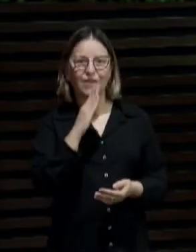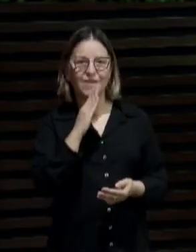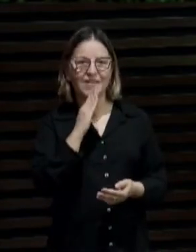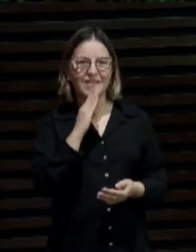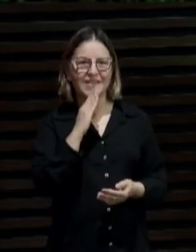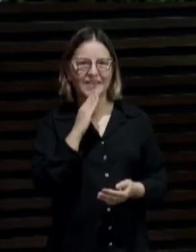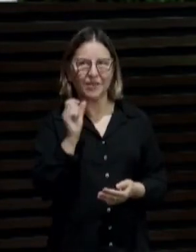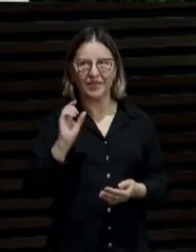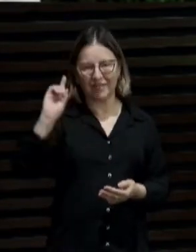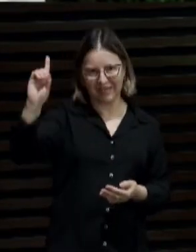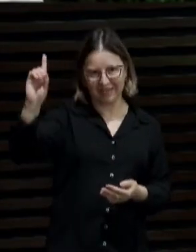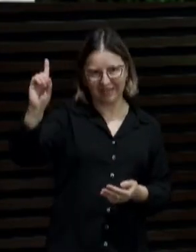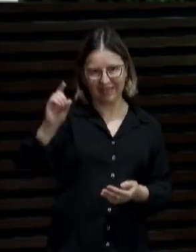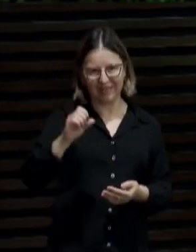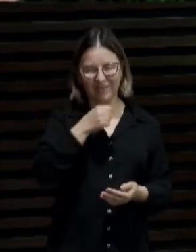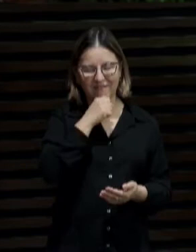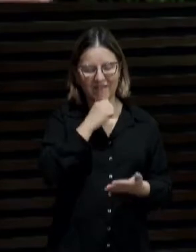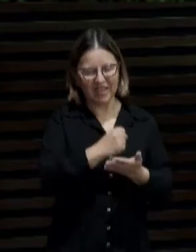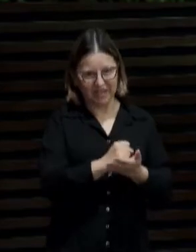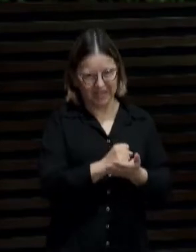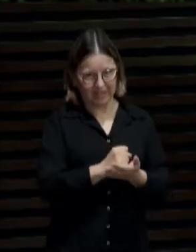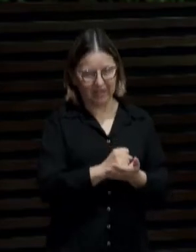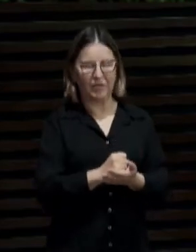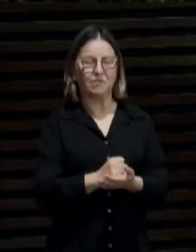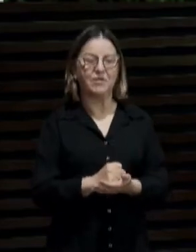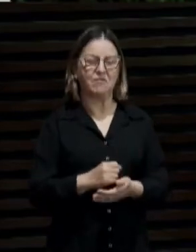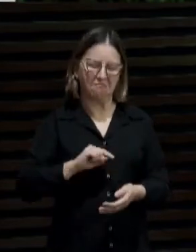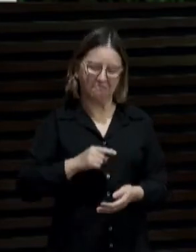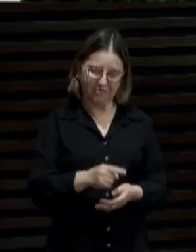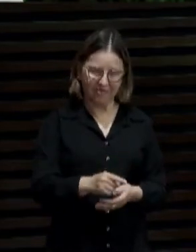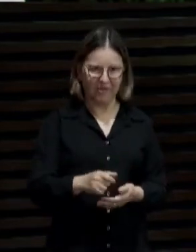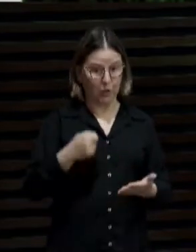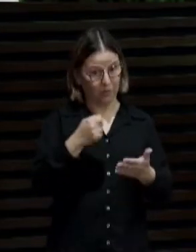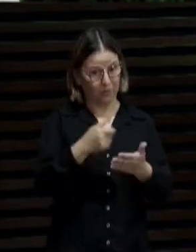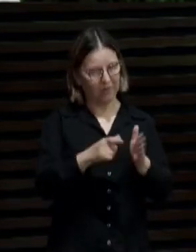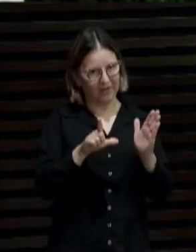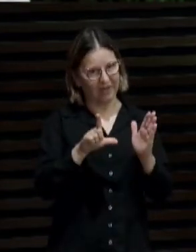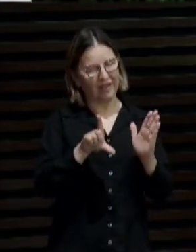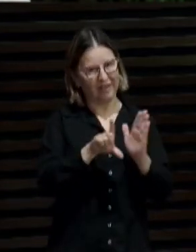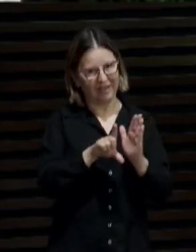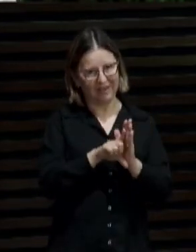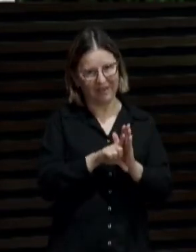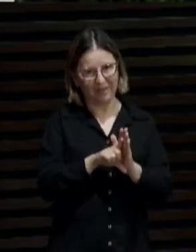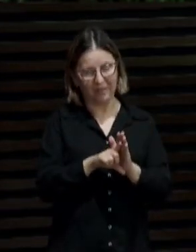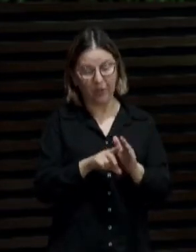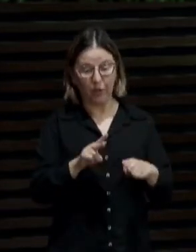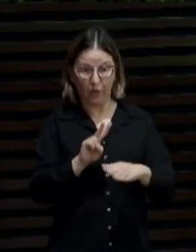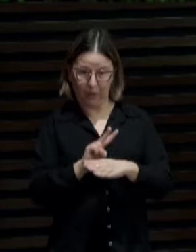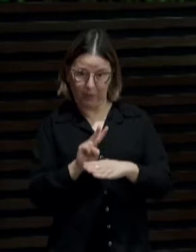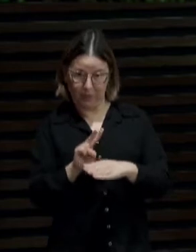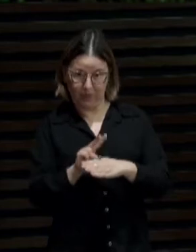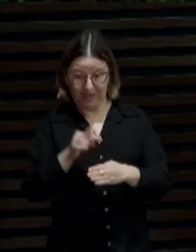das tradições como poucos, cumpridor da lei como poucos. Seu cuidado e fervor pelo judaísmo